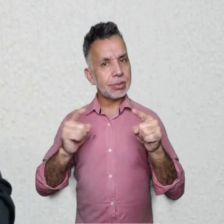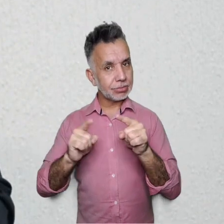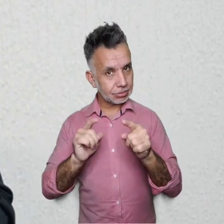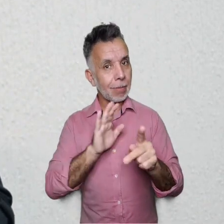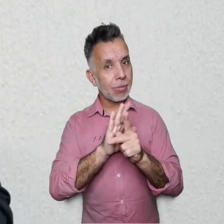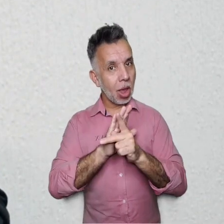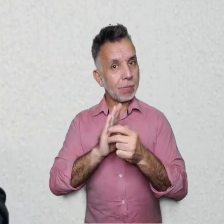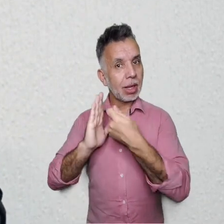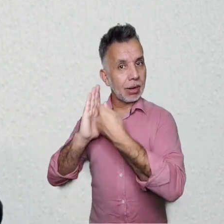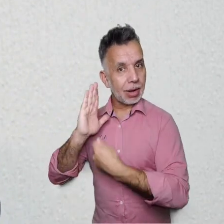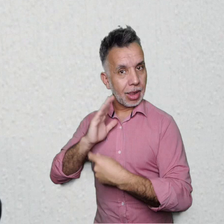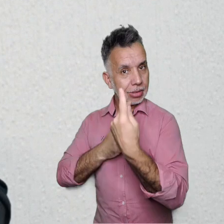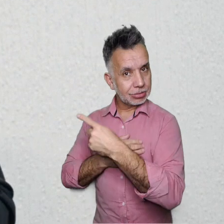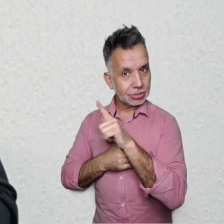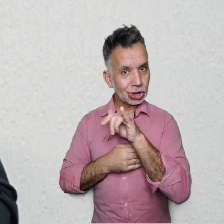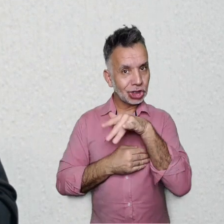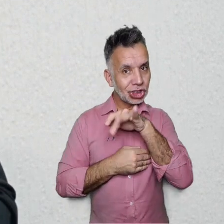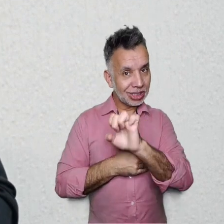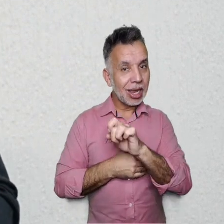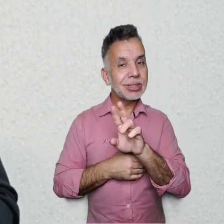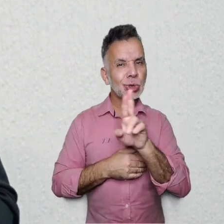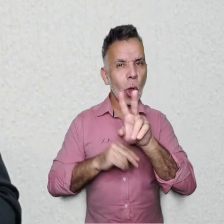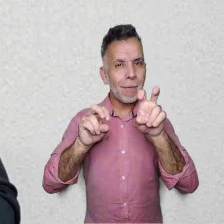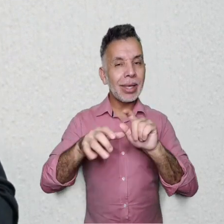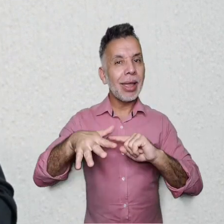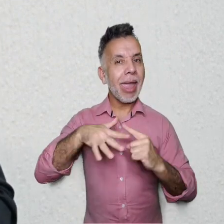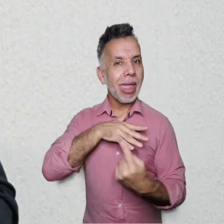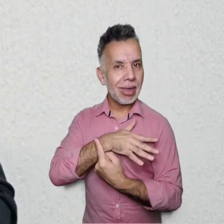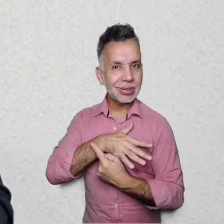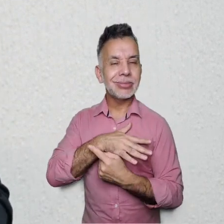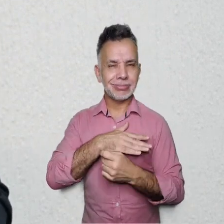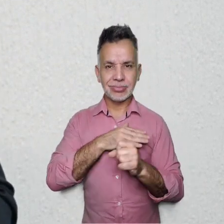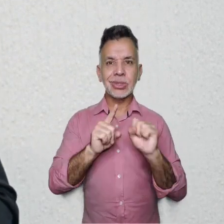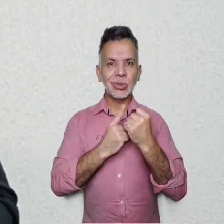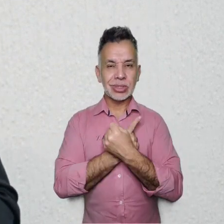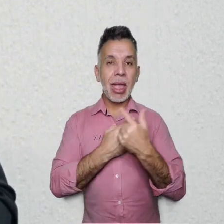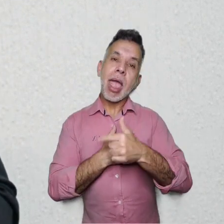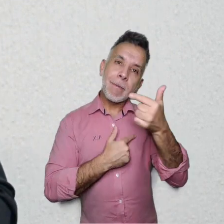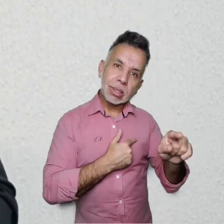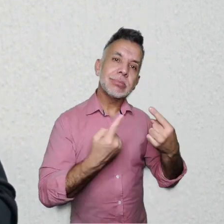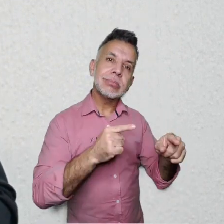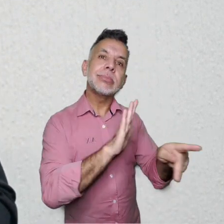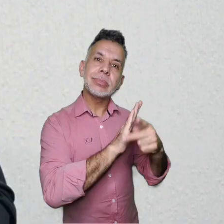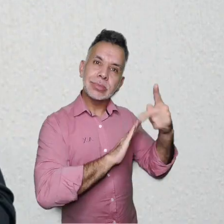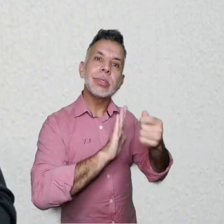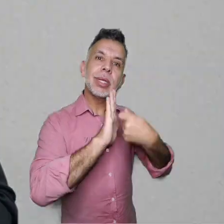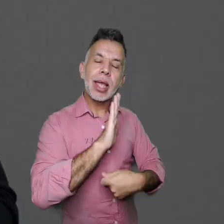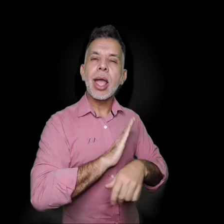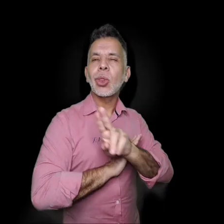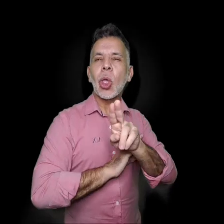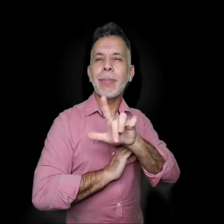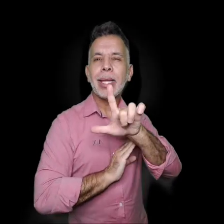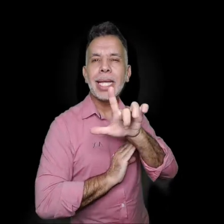Na primeira canção, tivemos uma composição de Jeane, Rede Social. Na próxima, mais uma composição dela,